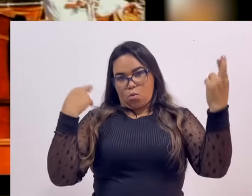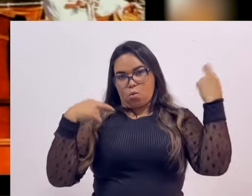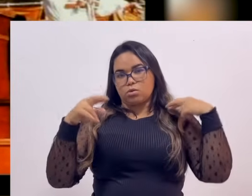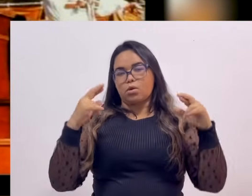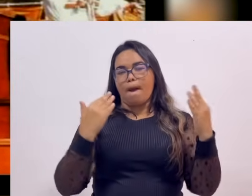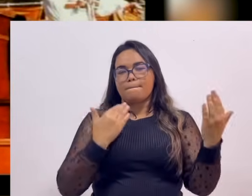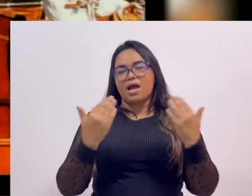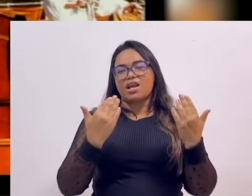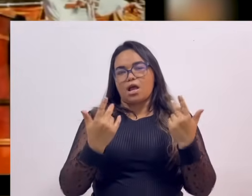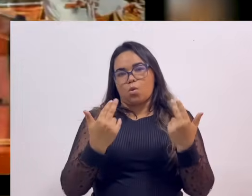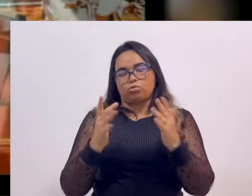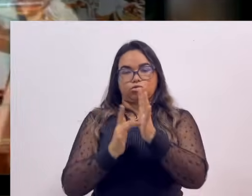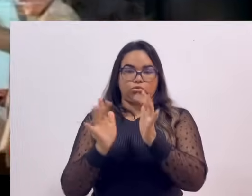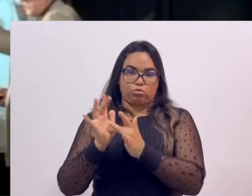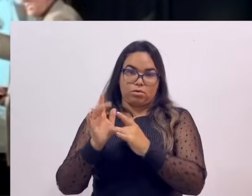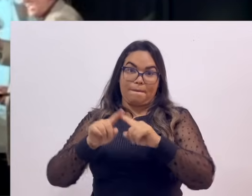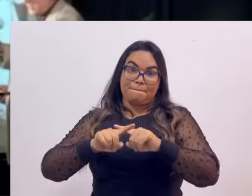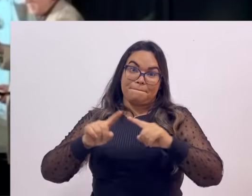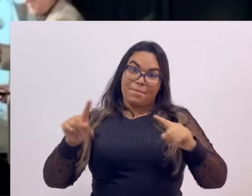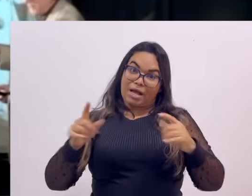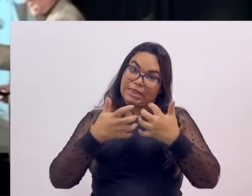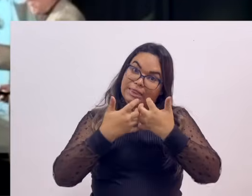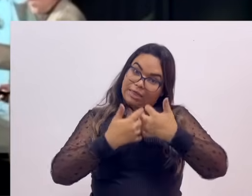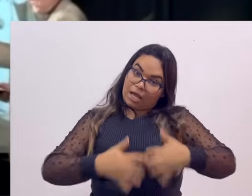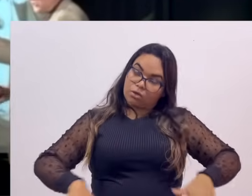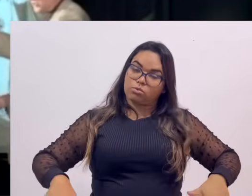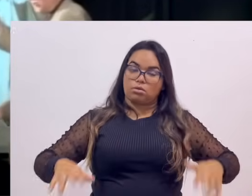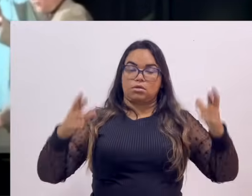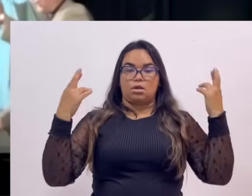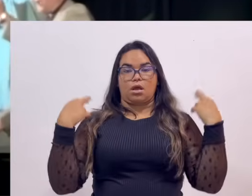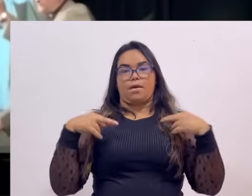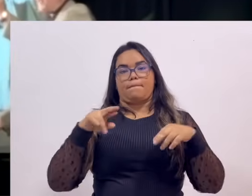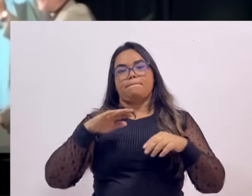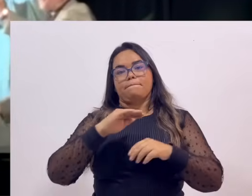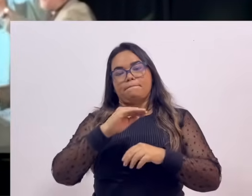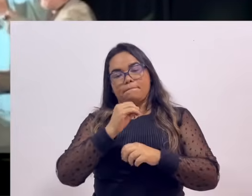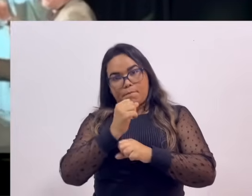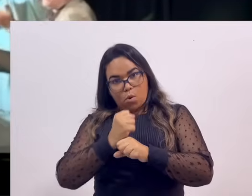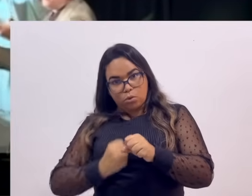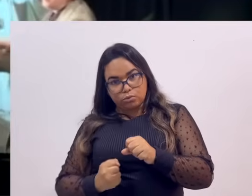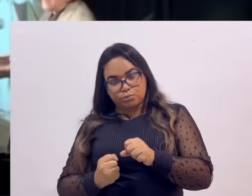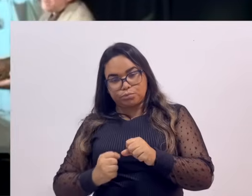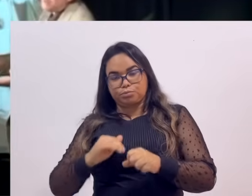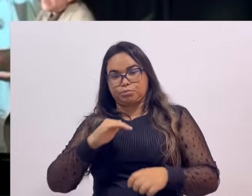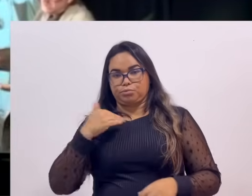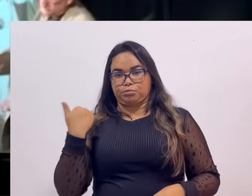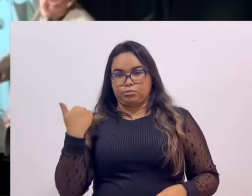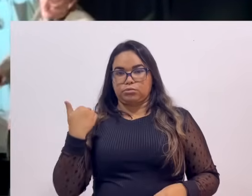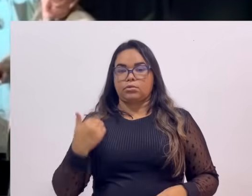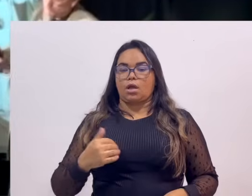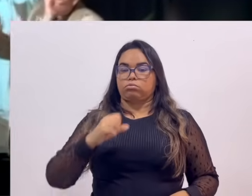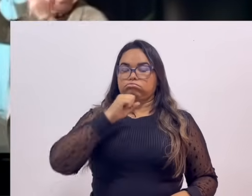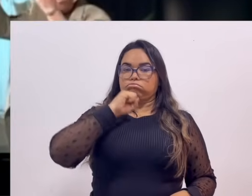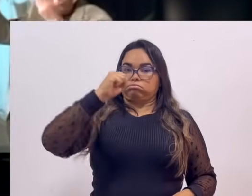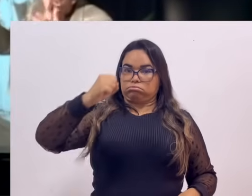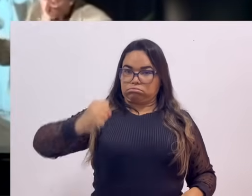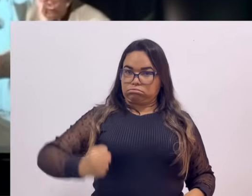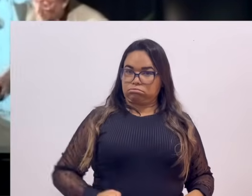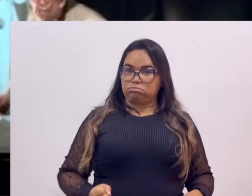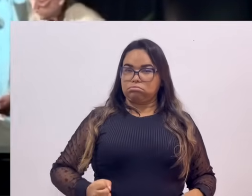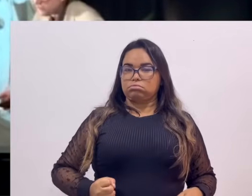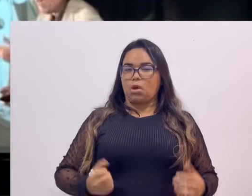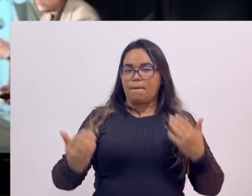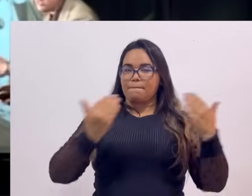realidade um mesmo símbolo mas naturalmente o cordeiro acaba morto depois do processo então o sumo